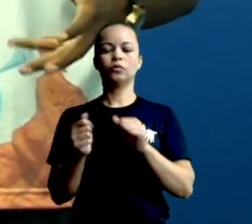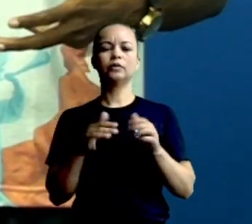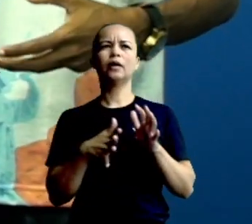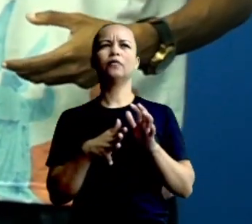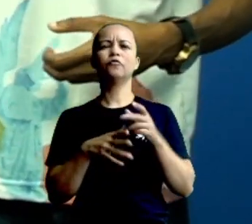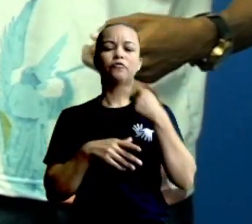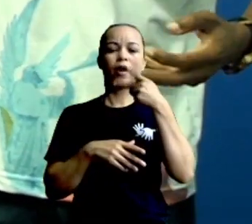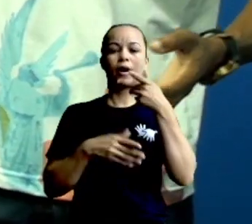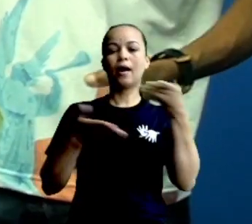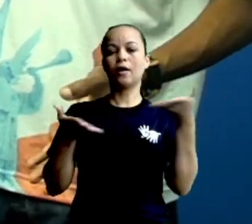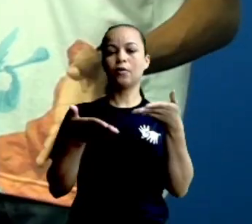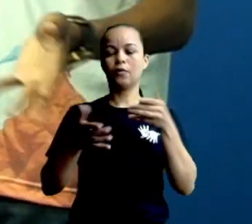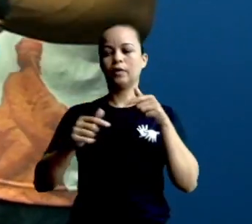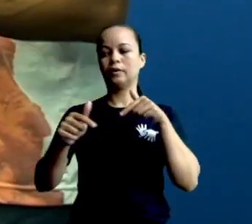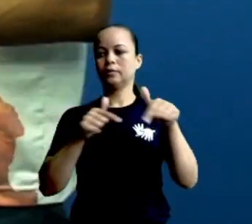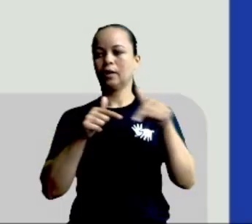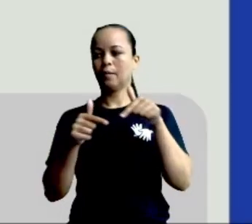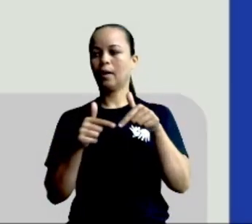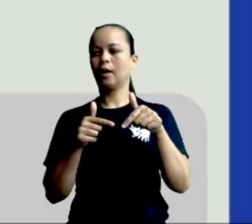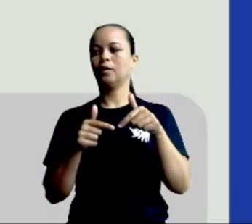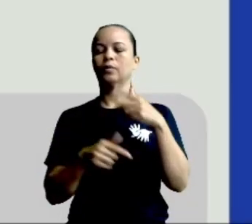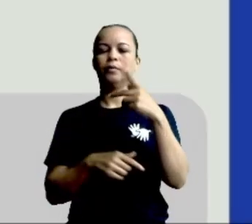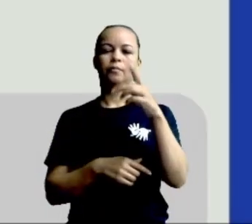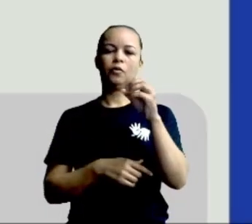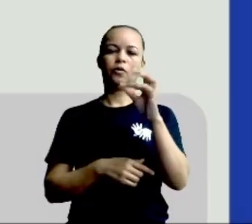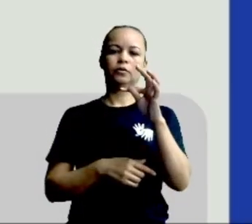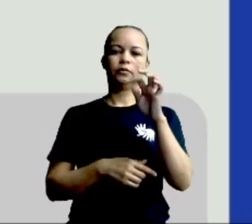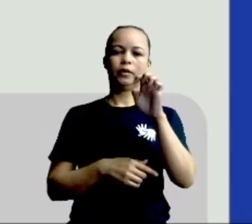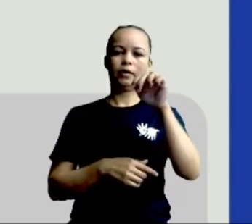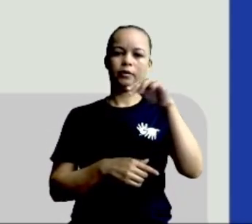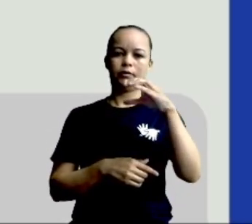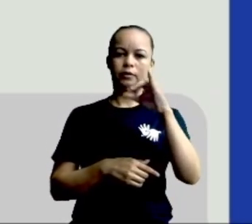agora, vamos falar um pouco sobre trabalho e potência. Volta aqui para o slide.